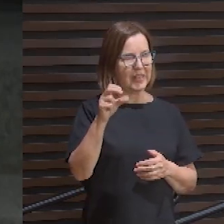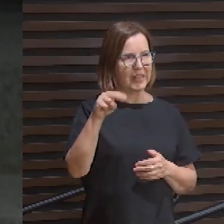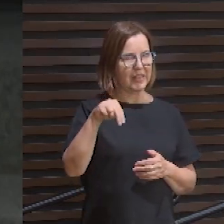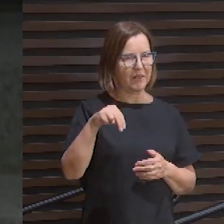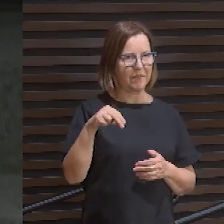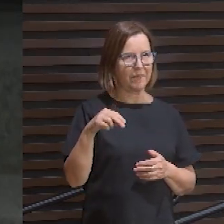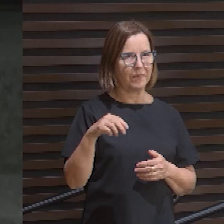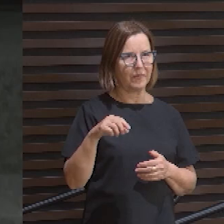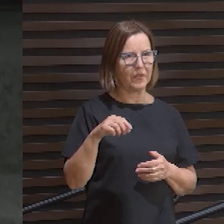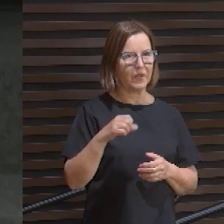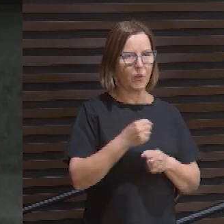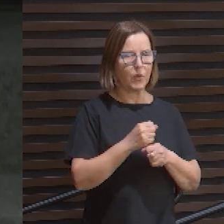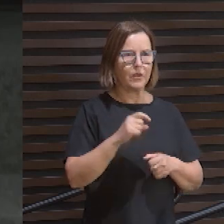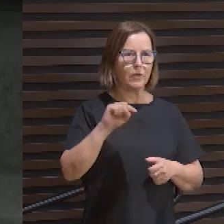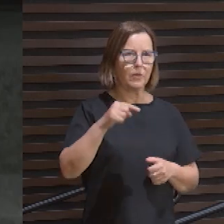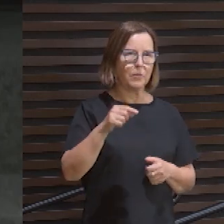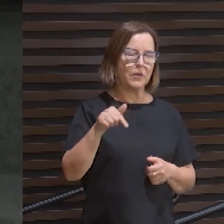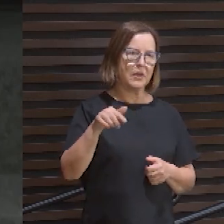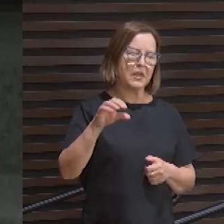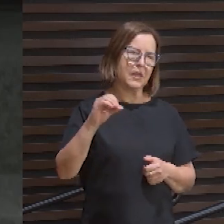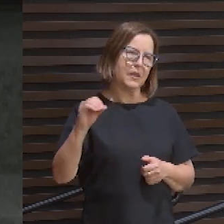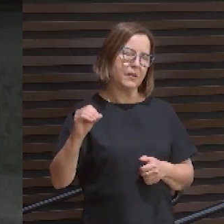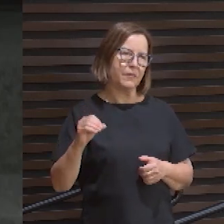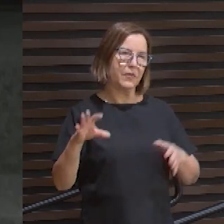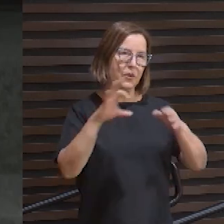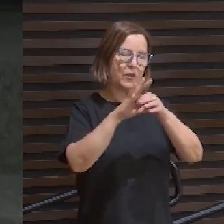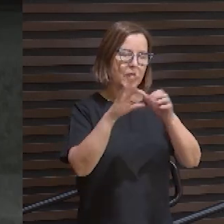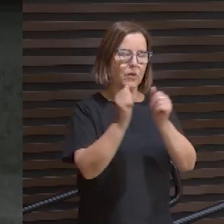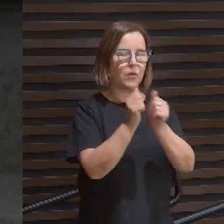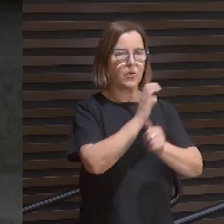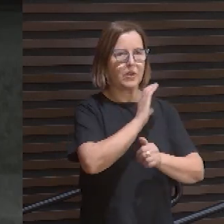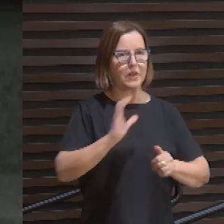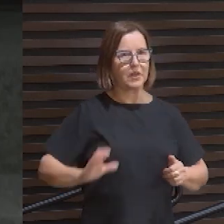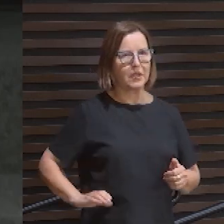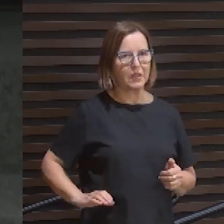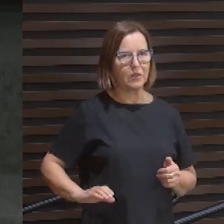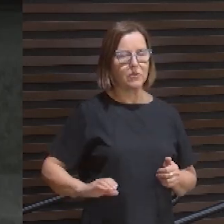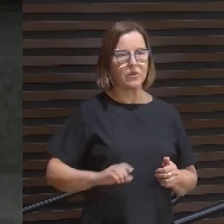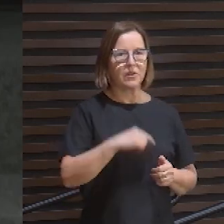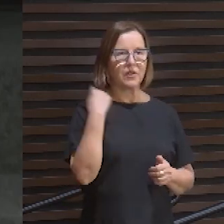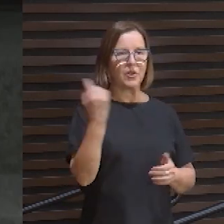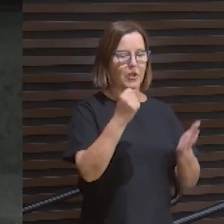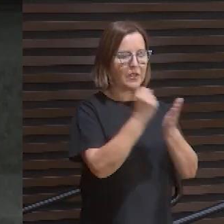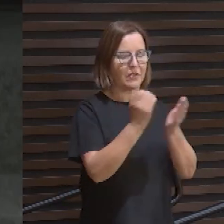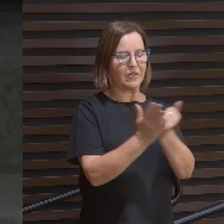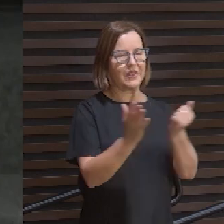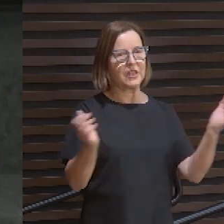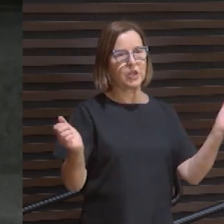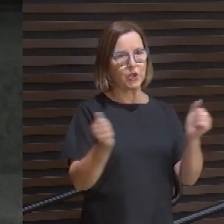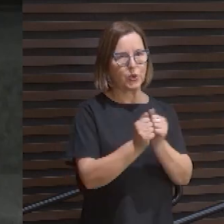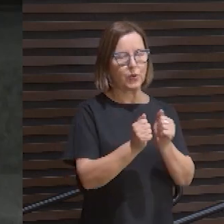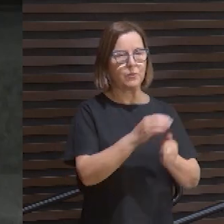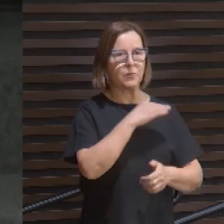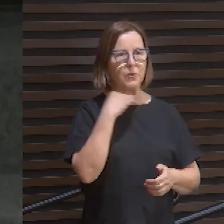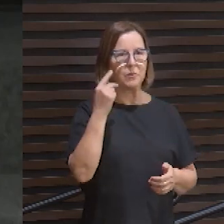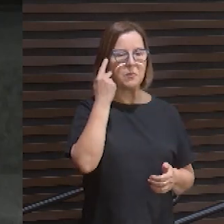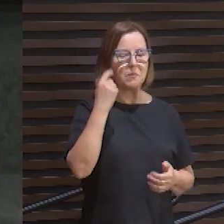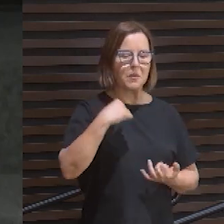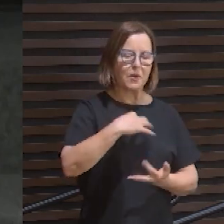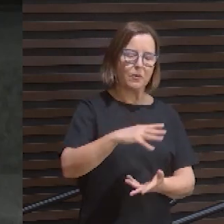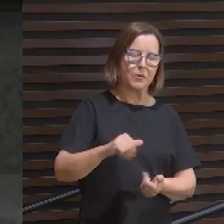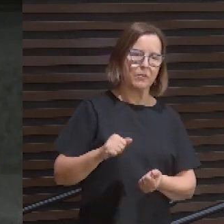1700. A união com Cristo. Na união com Cristo, estamos crucificados com Ele. Morremos para o